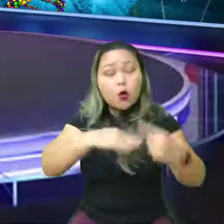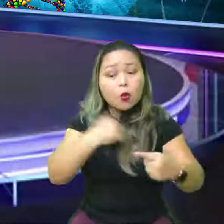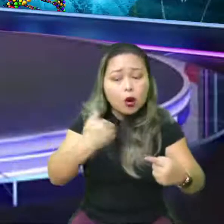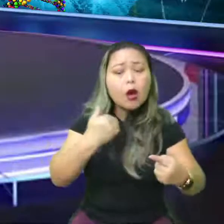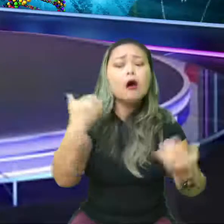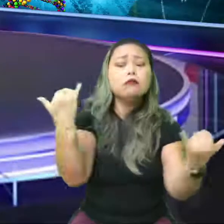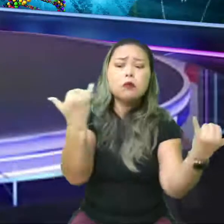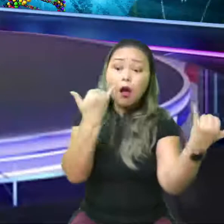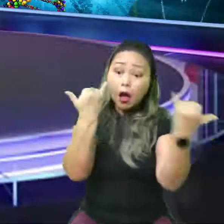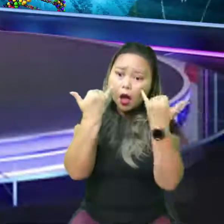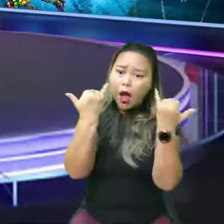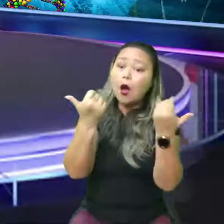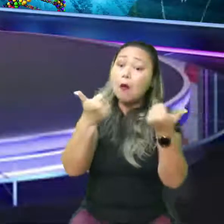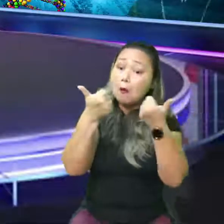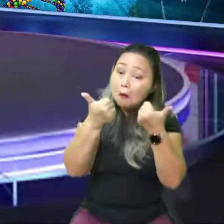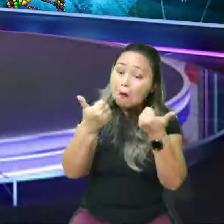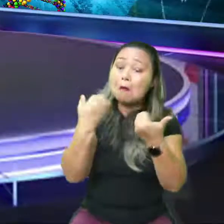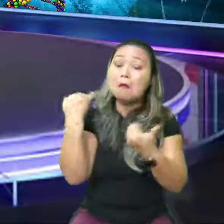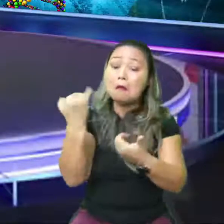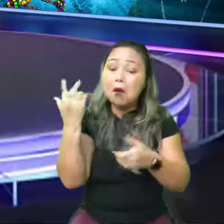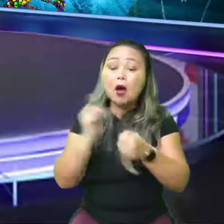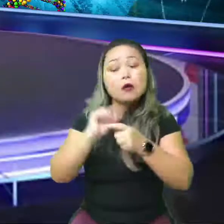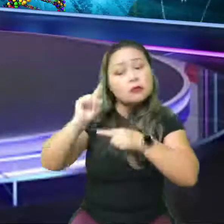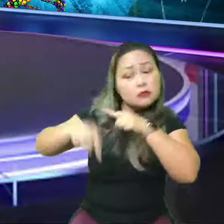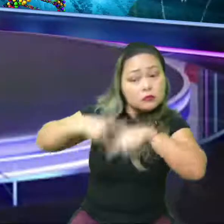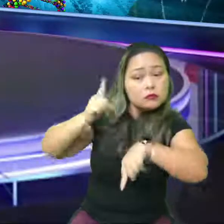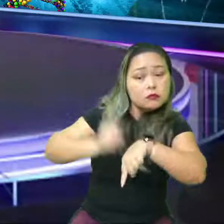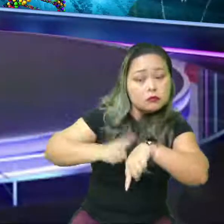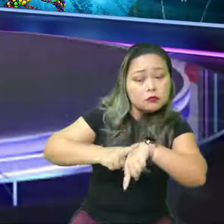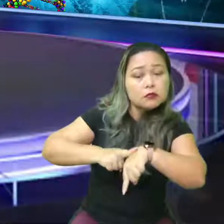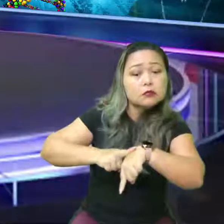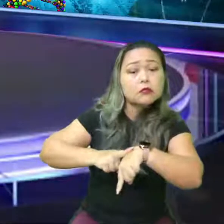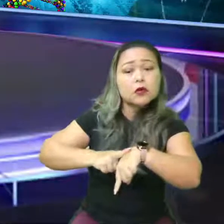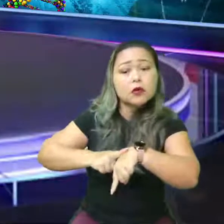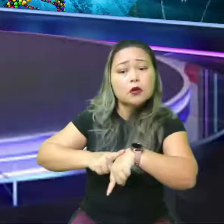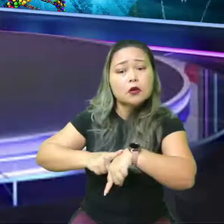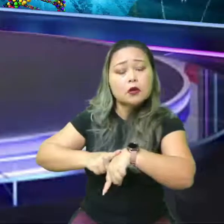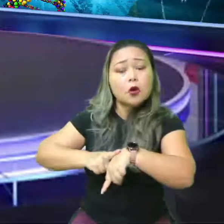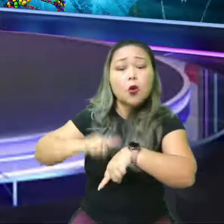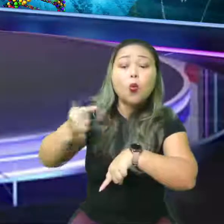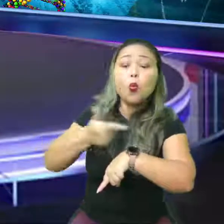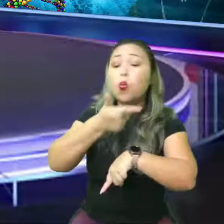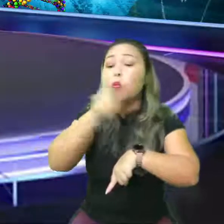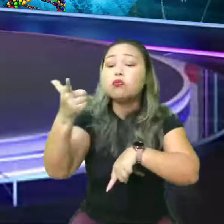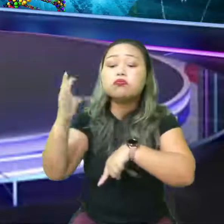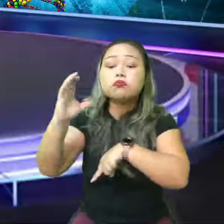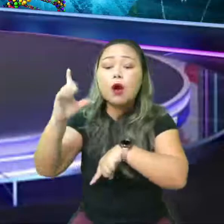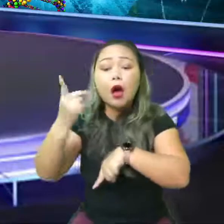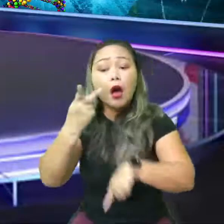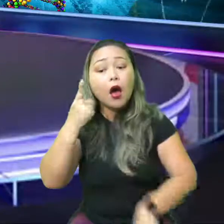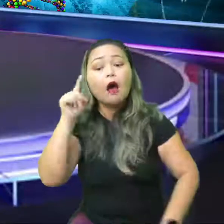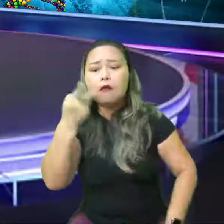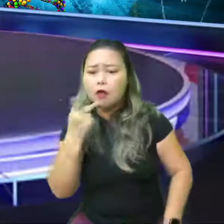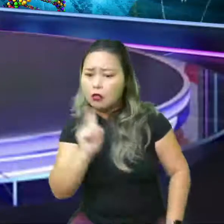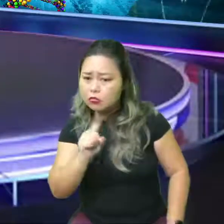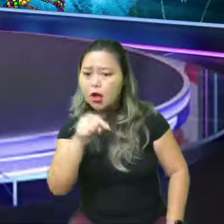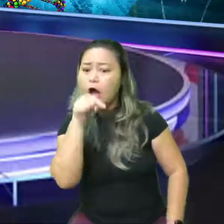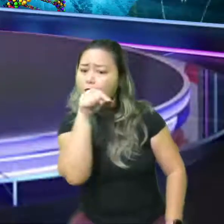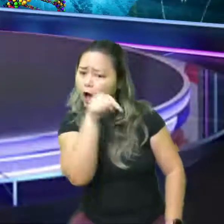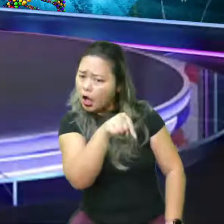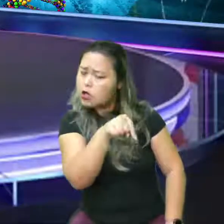foram fundamentais. Depois de algum tempo, não foi muito tempo, os outros cientistas falaram, não, ele